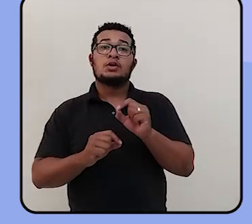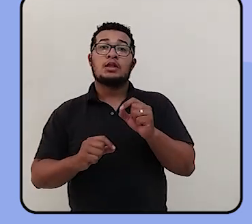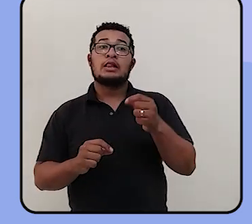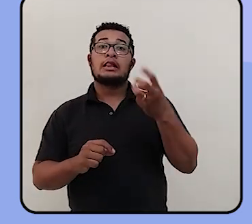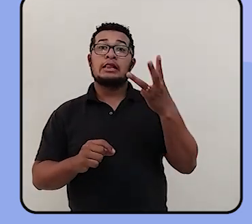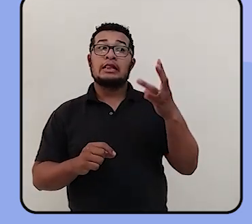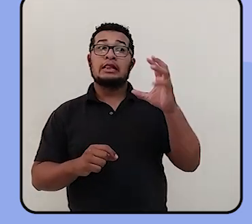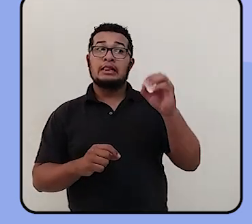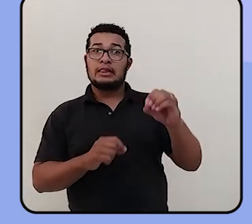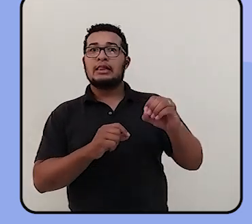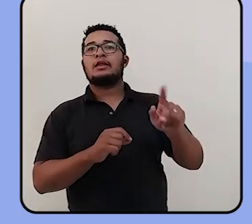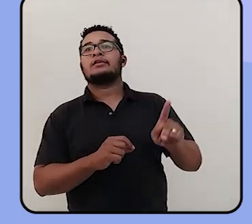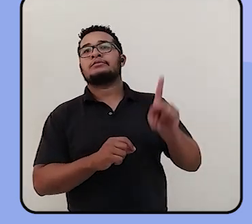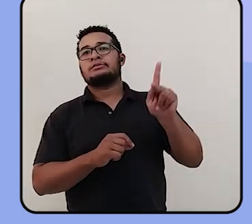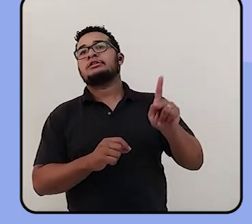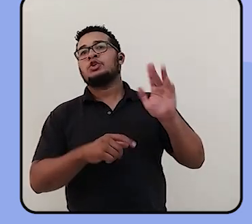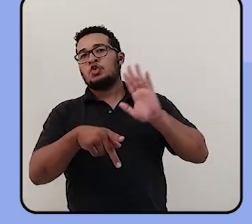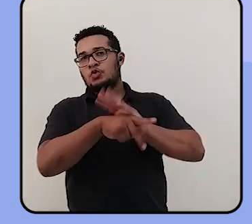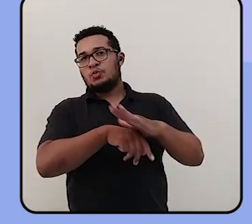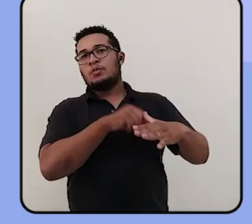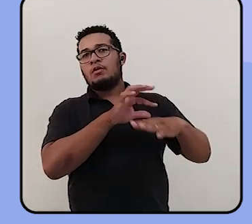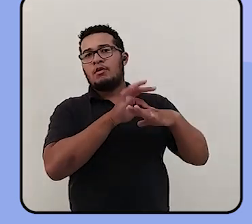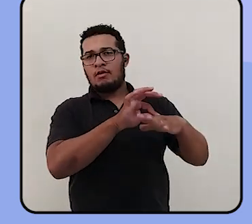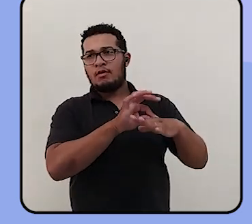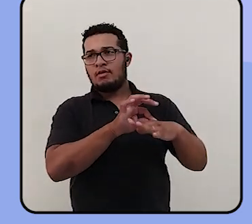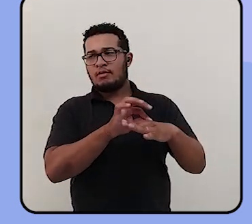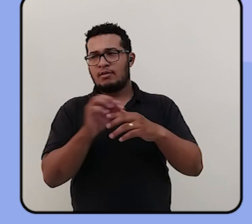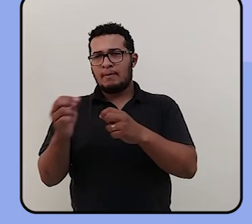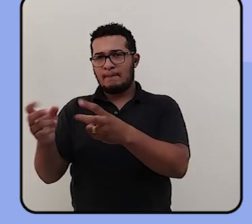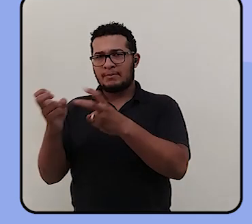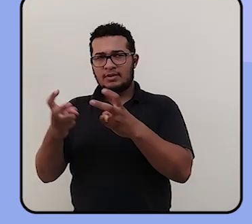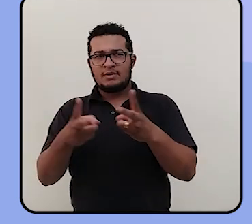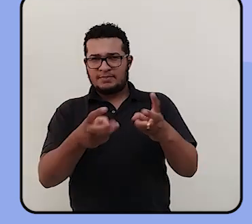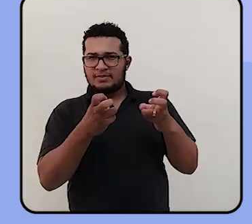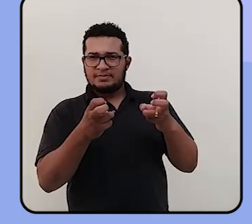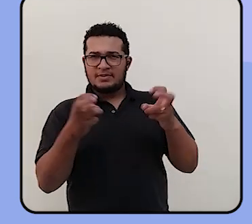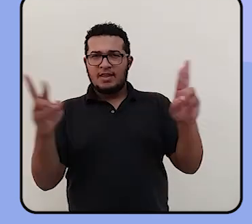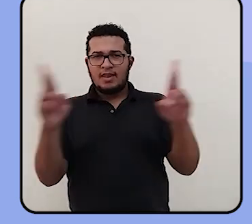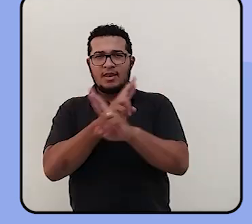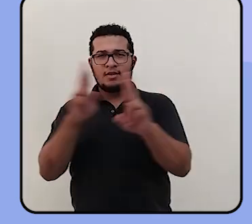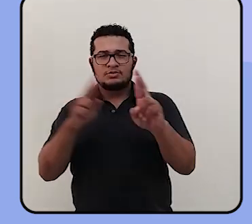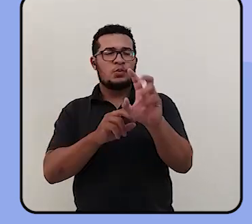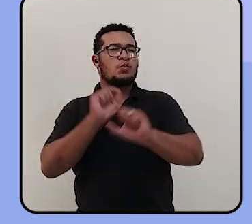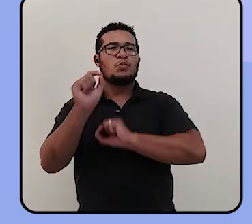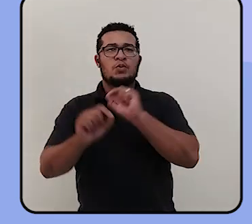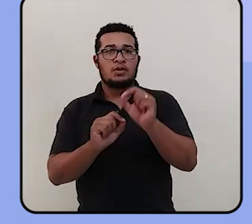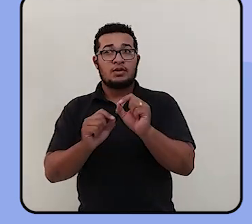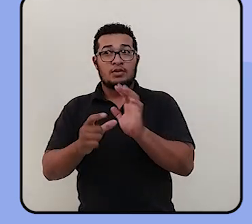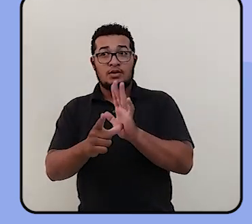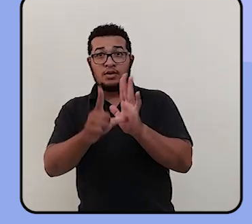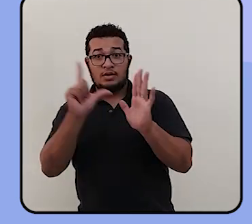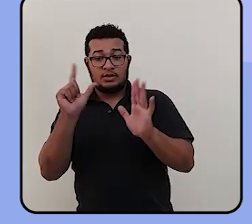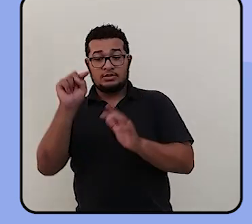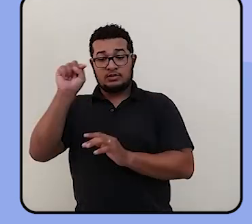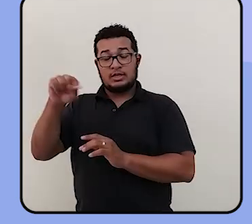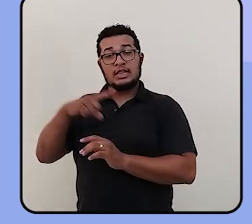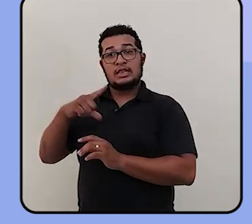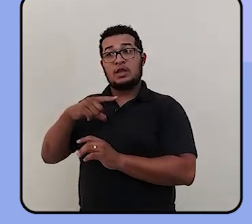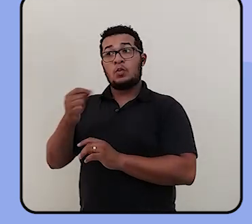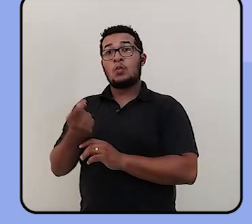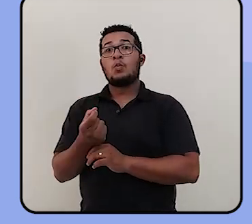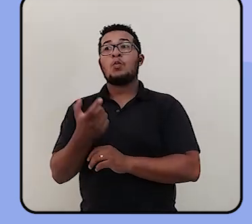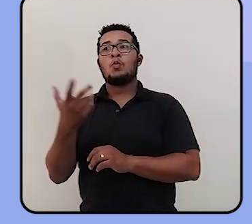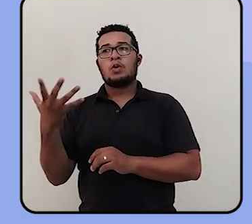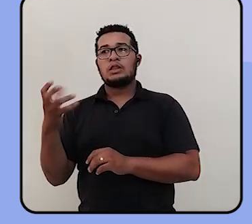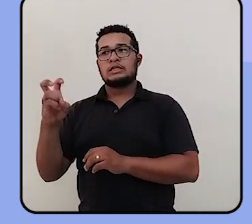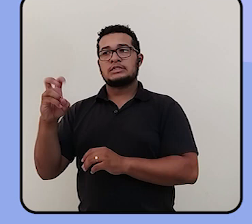vai precisar comprar 30 quilos de carne. Perceba agora essa relação. Você tinha aqui a quantidade